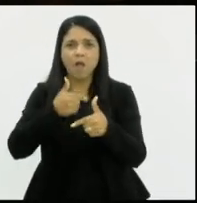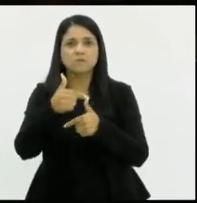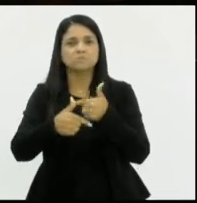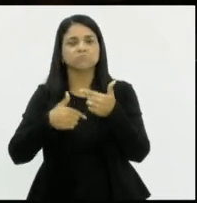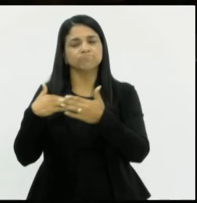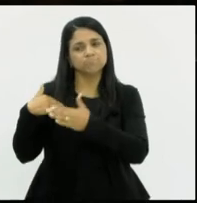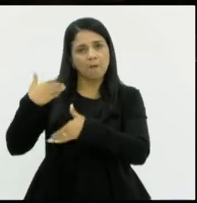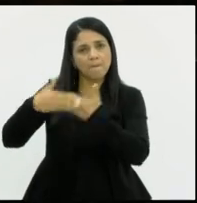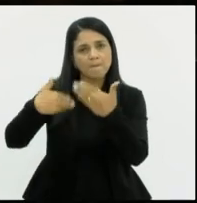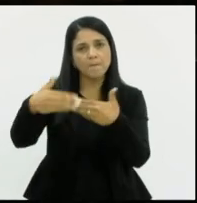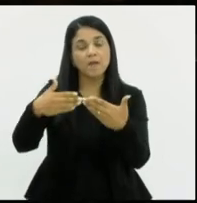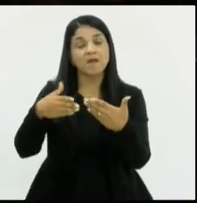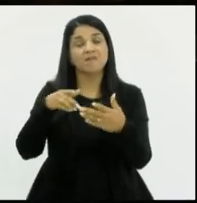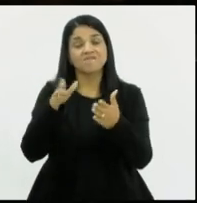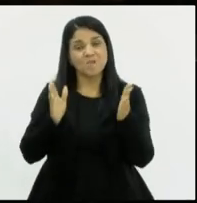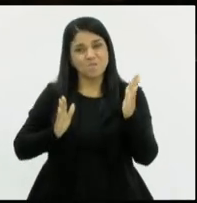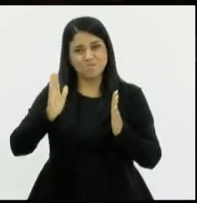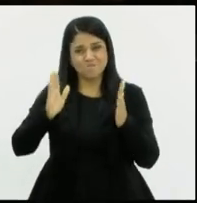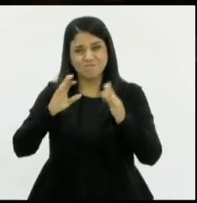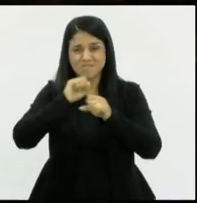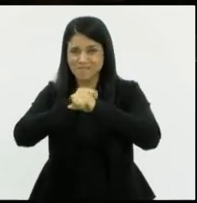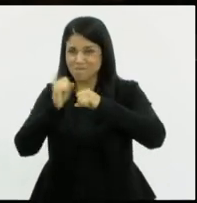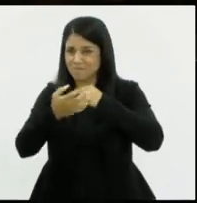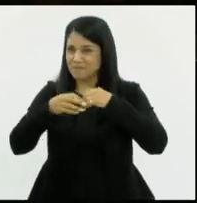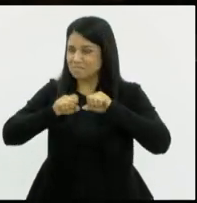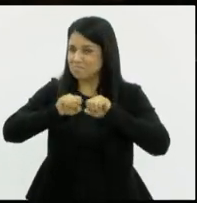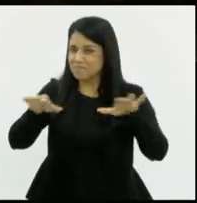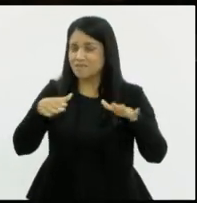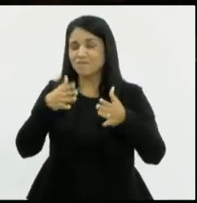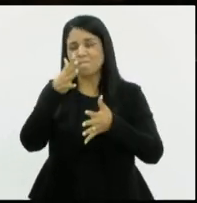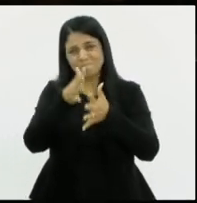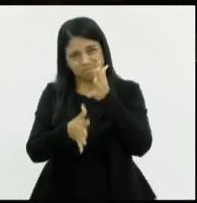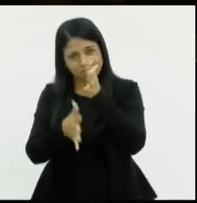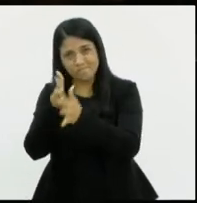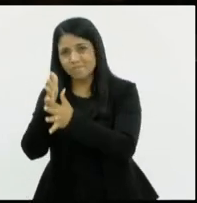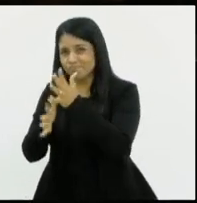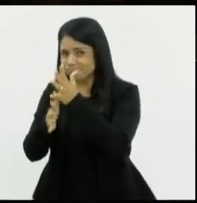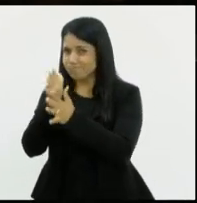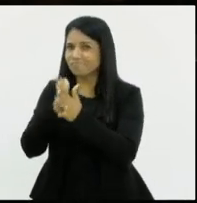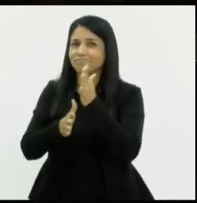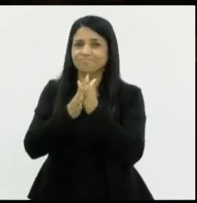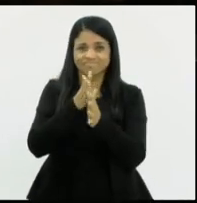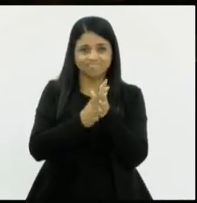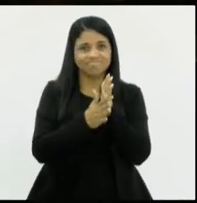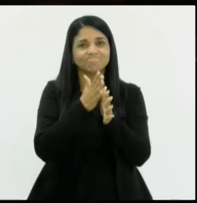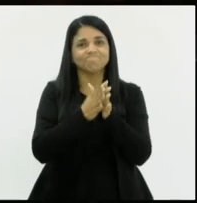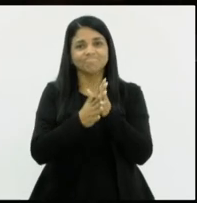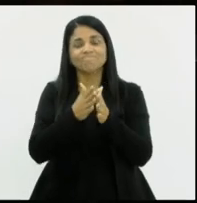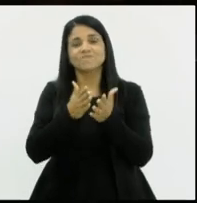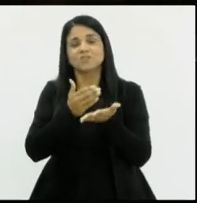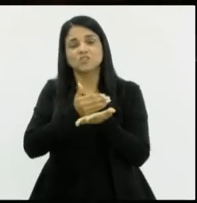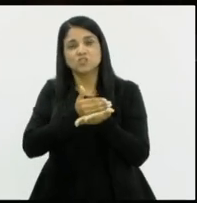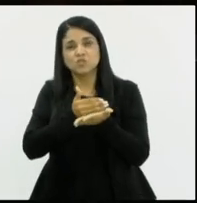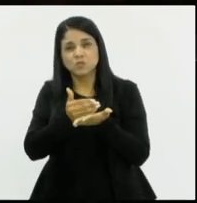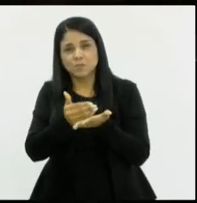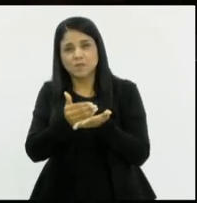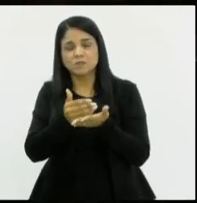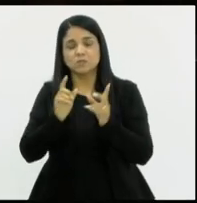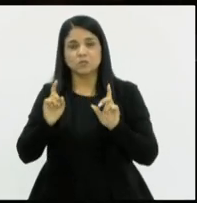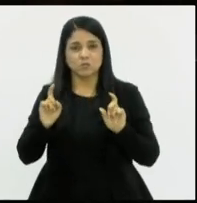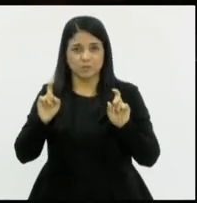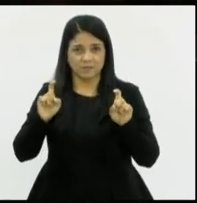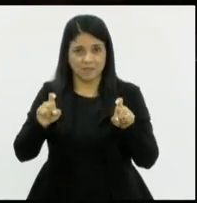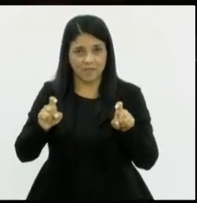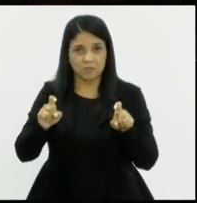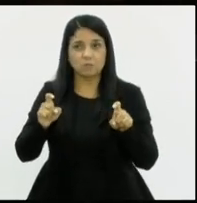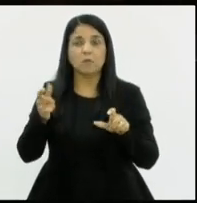desenvolvendo, e aí veio a pandemia também, que foi um momento muito conturbado nesse período de início de mandato,